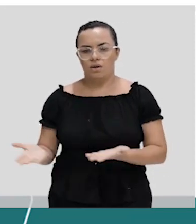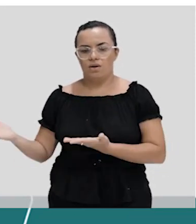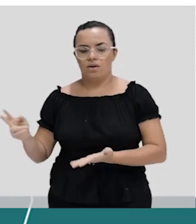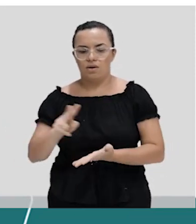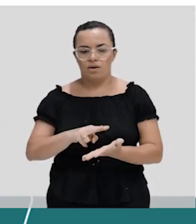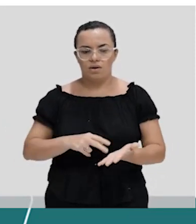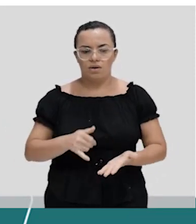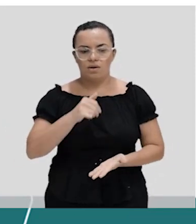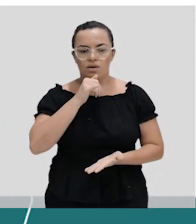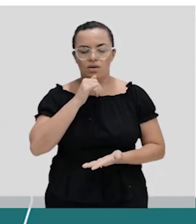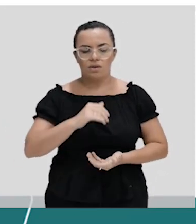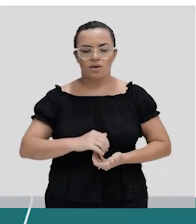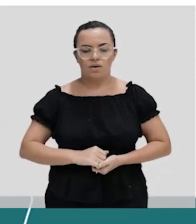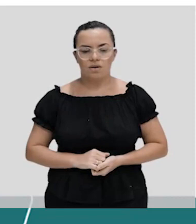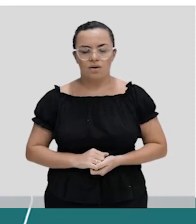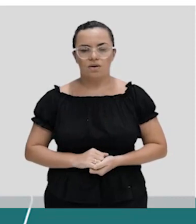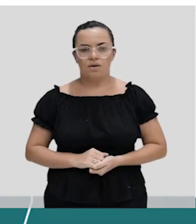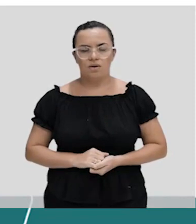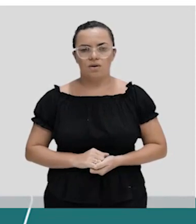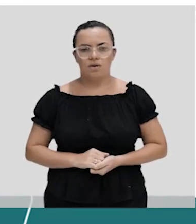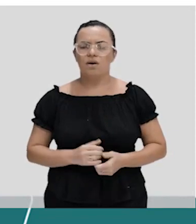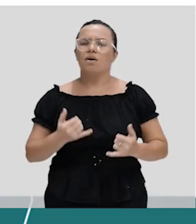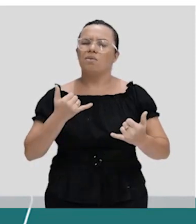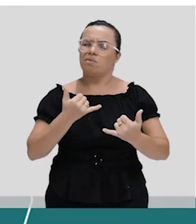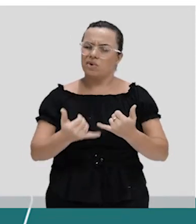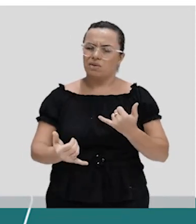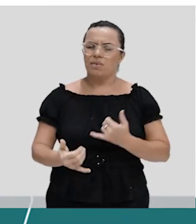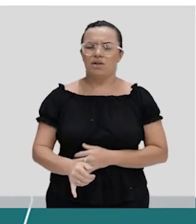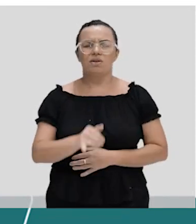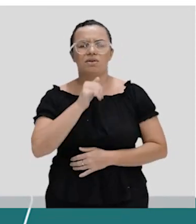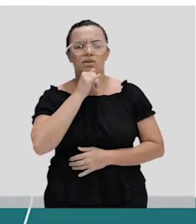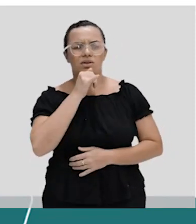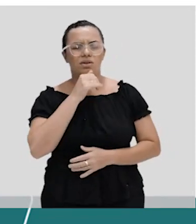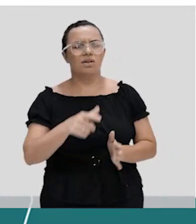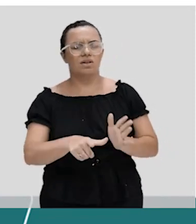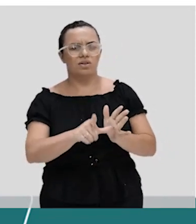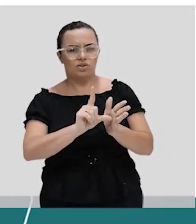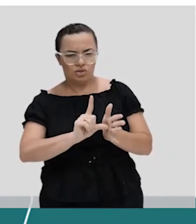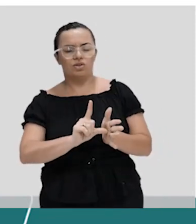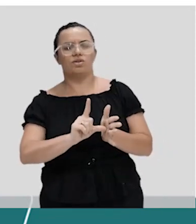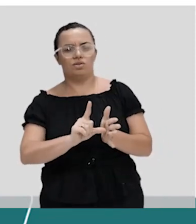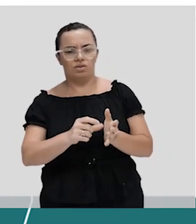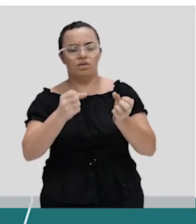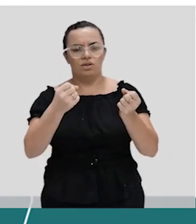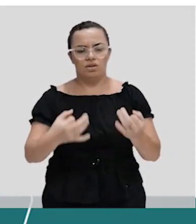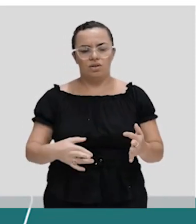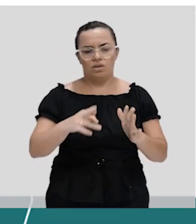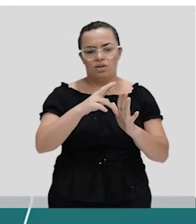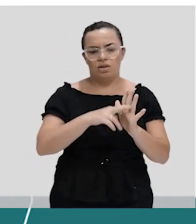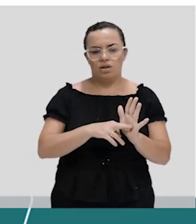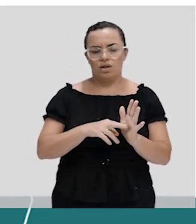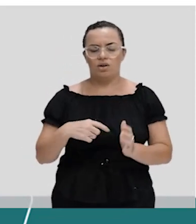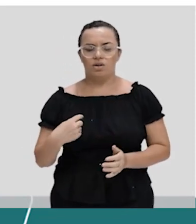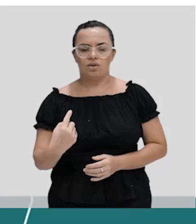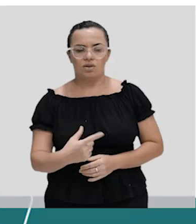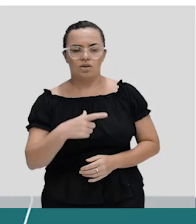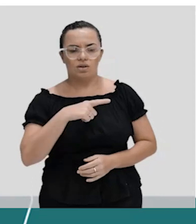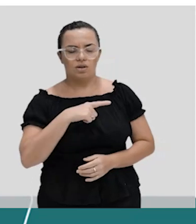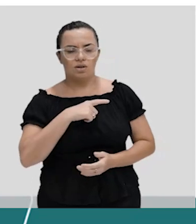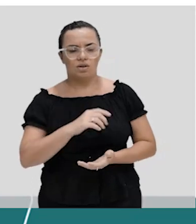águas de colônia, né? Bem parecido com o exemplo que nós vimos anteriormente, né? E quando nós temos uma